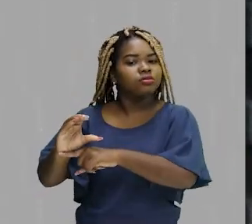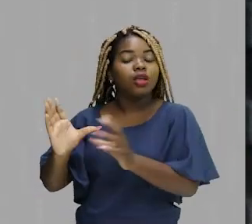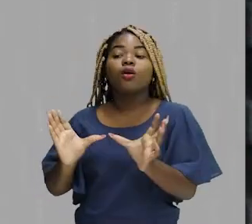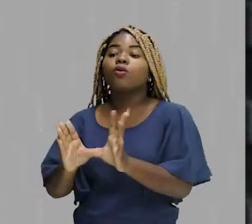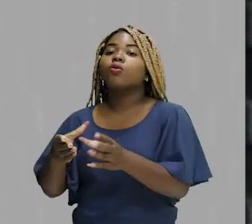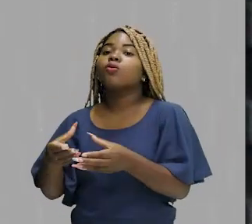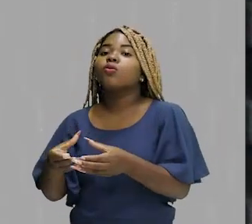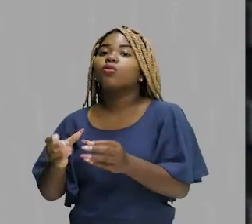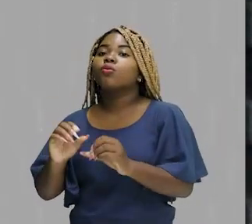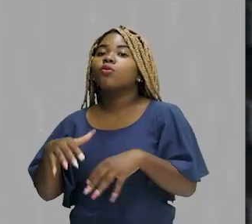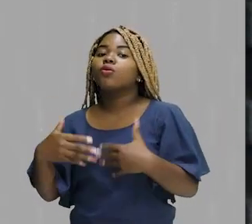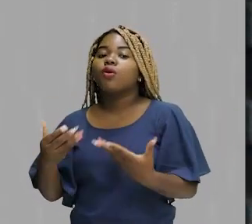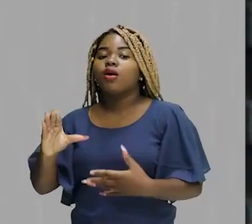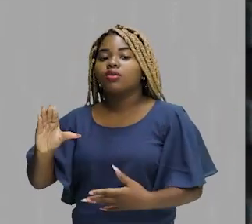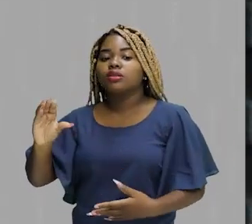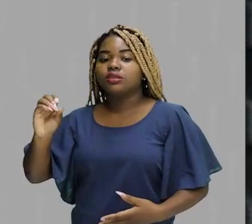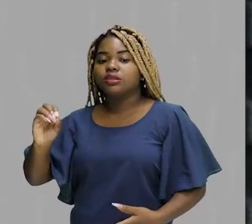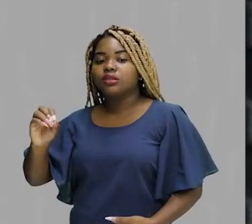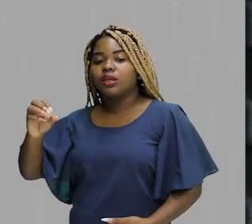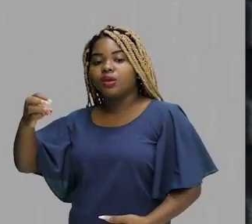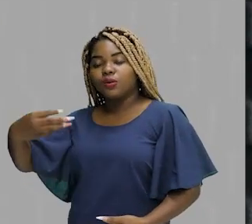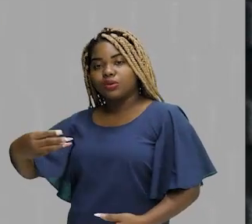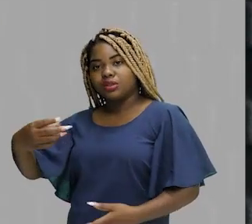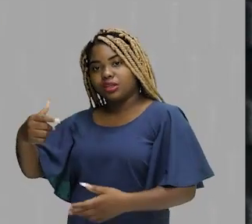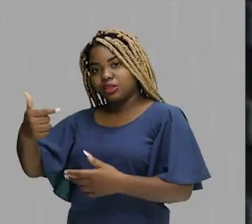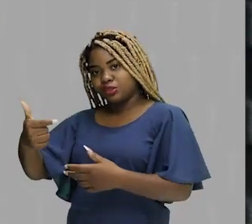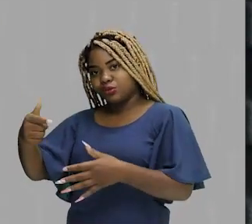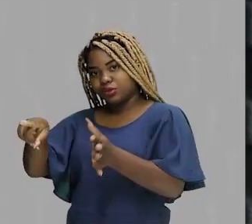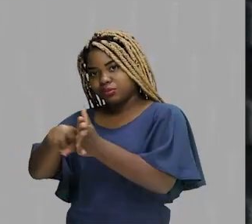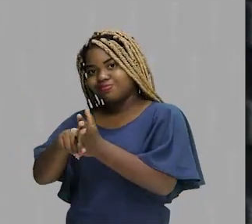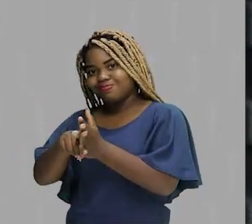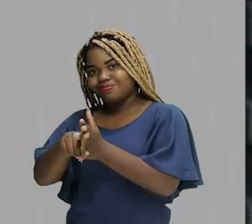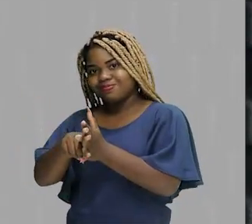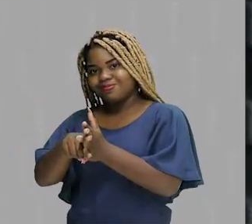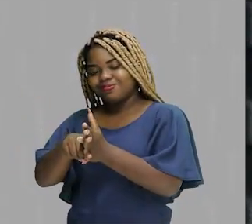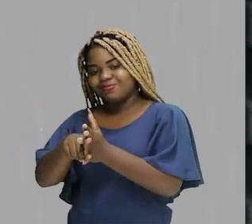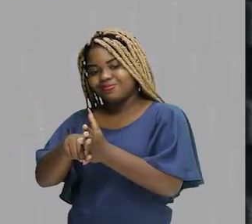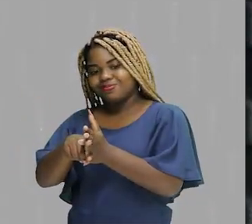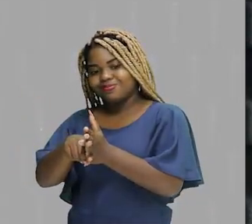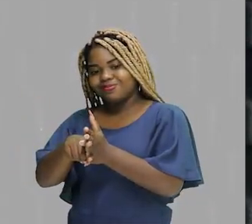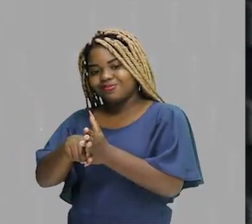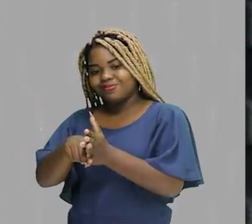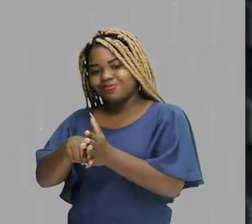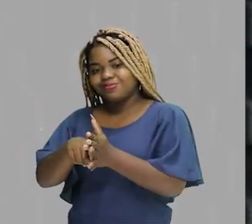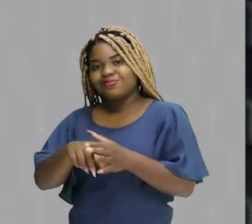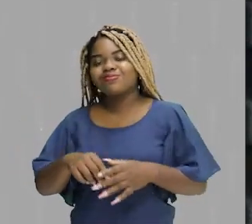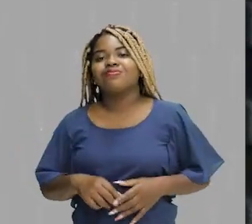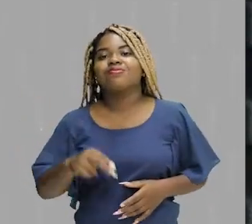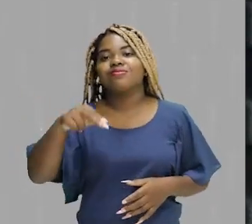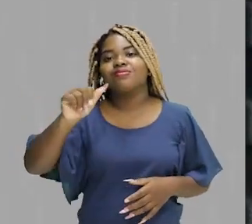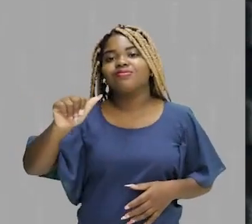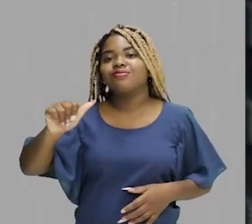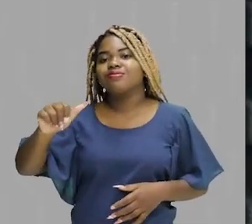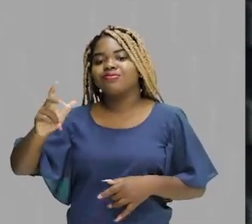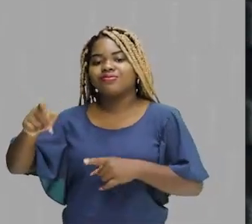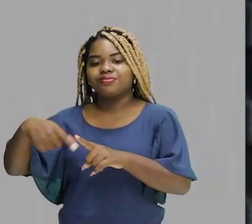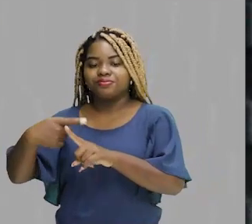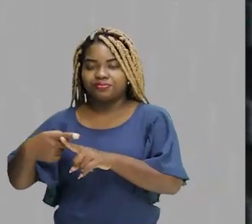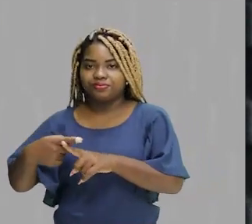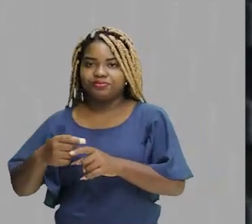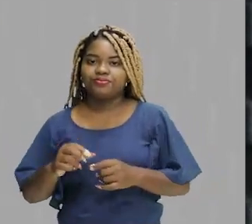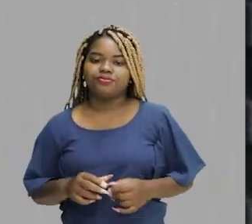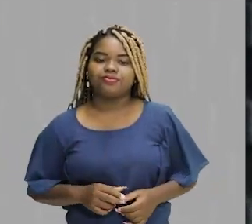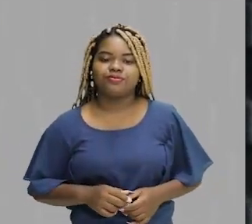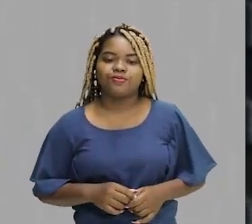CO3, 2-. CO3, 2-. Sódio é o Na+.